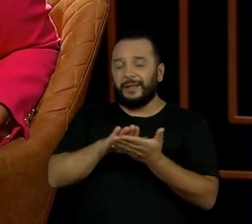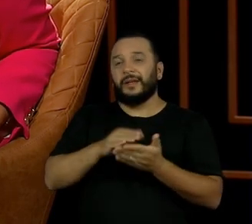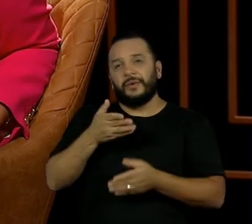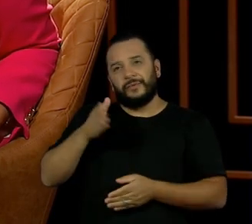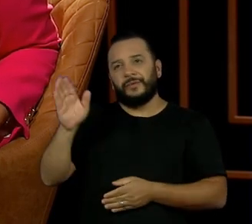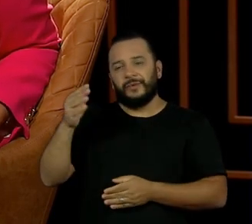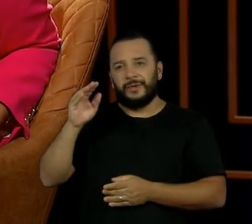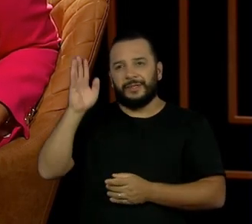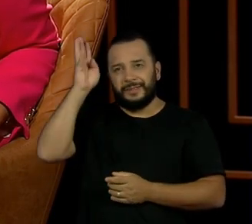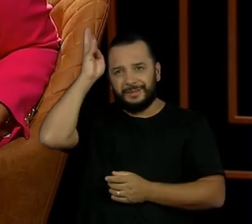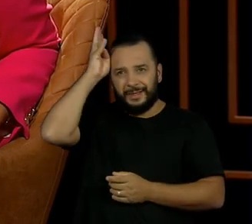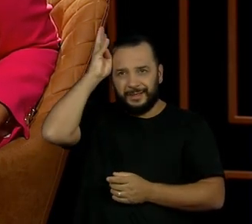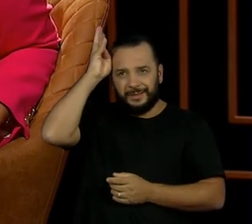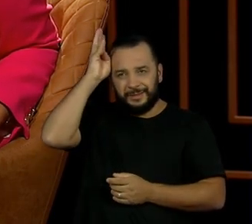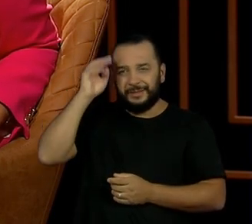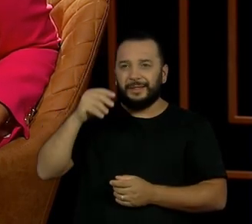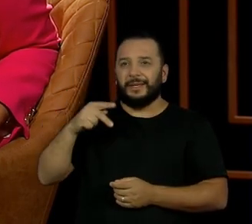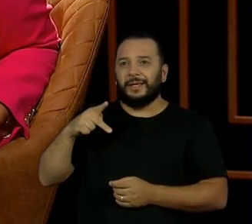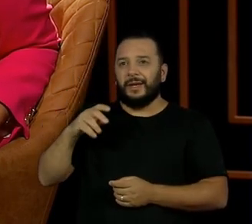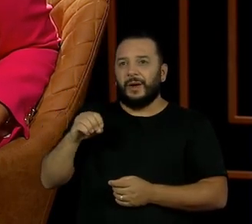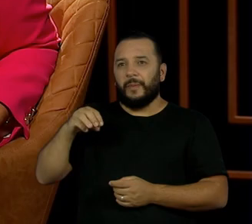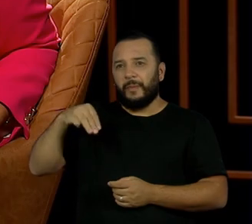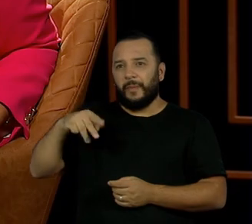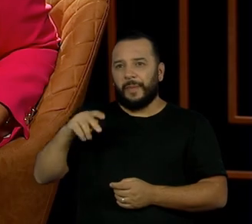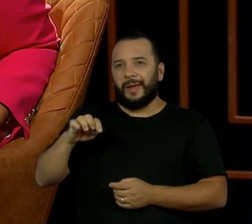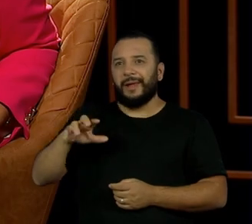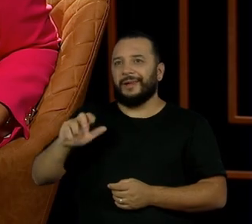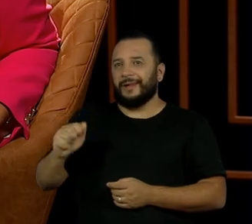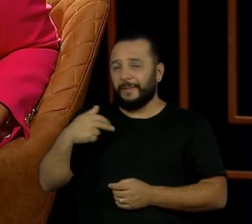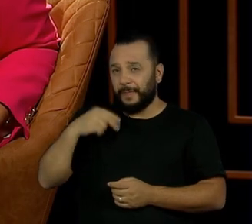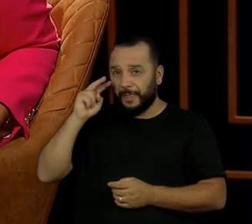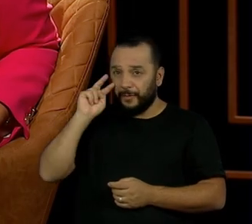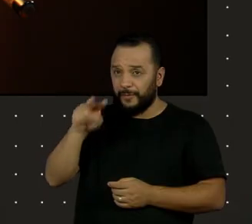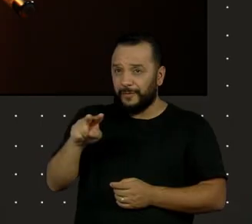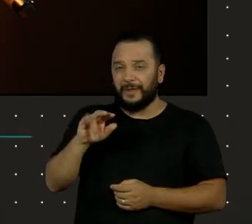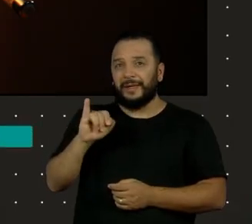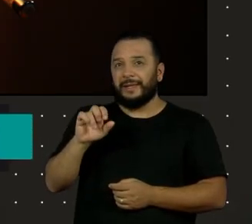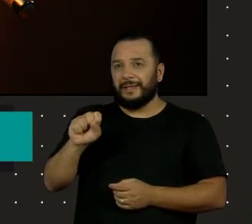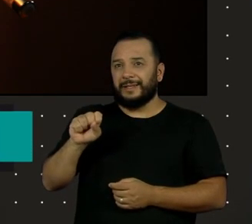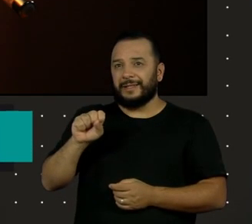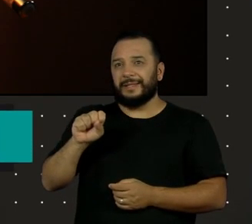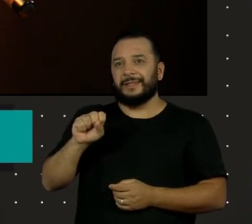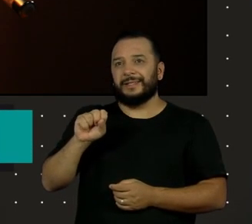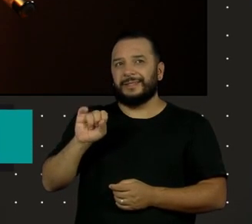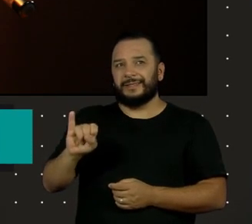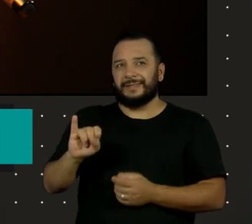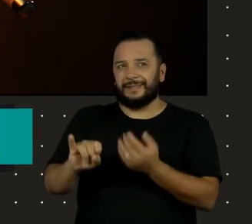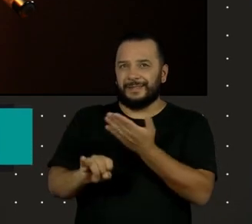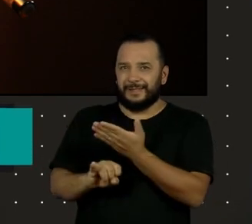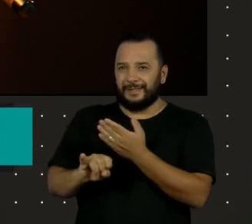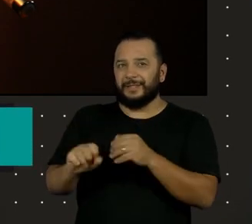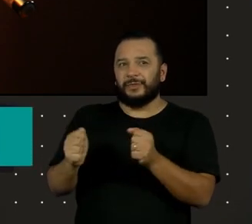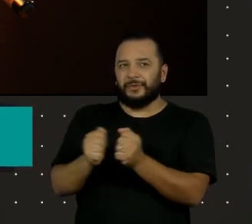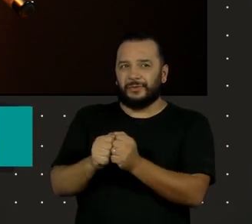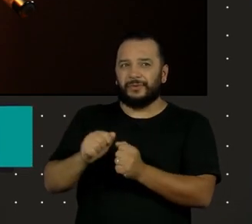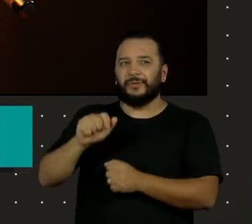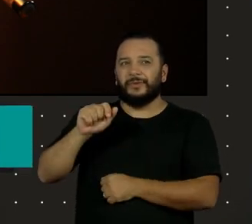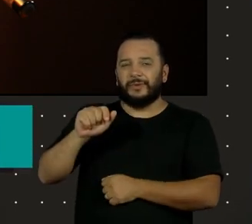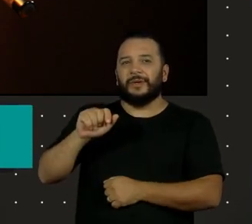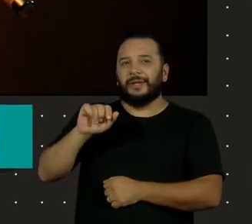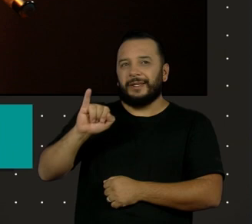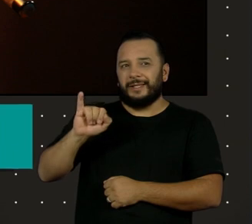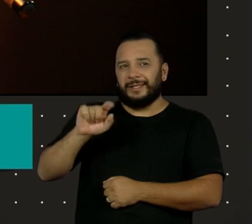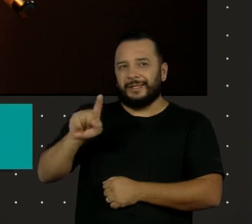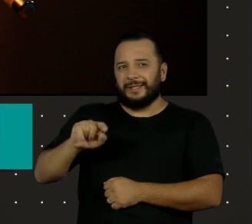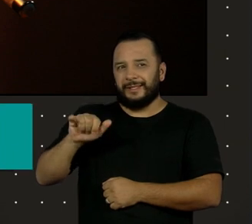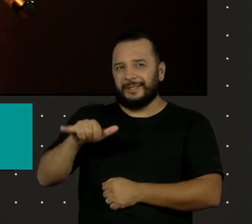eu vi a Isi Gordon e a Virgínia Rosa ali duas mulheres pretas fazendo